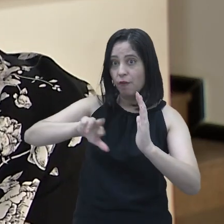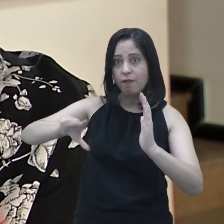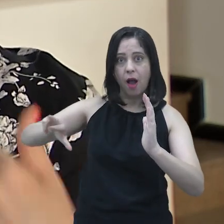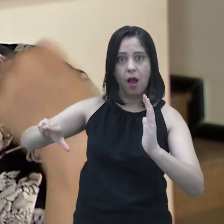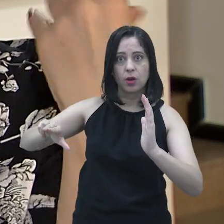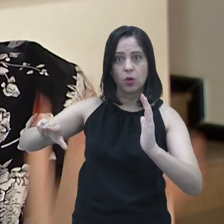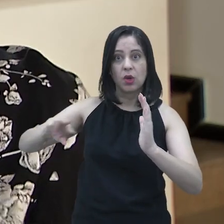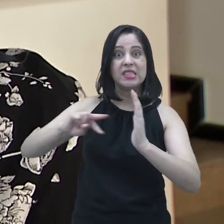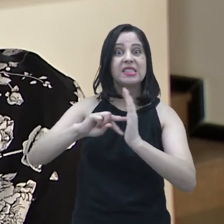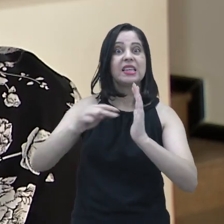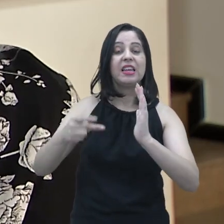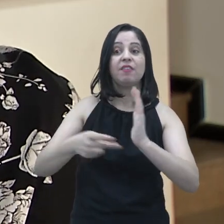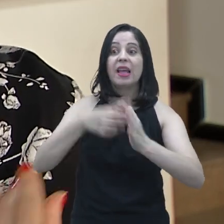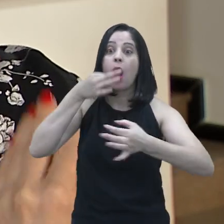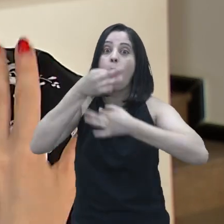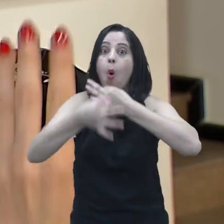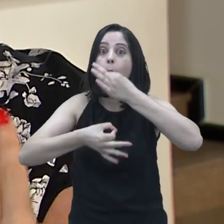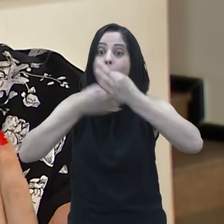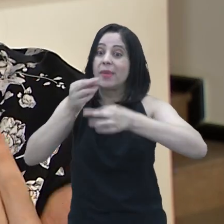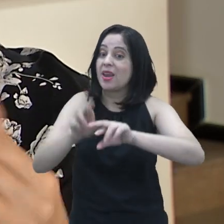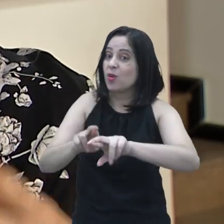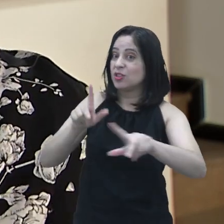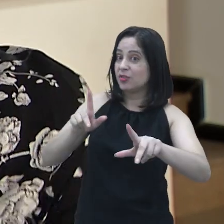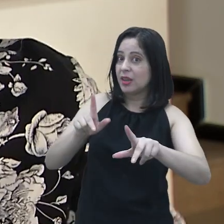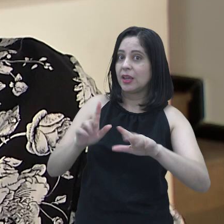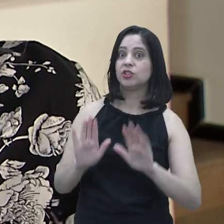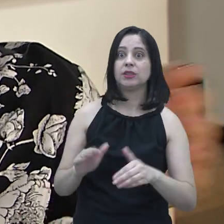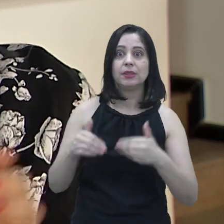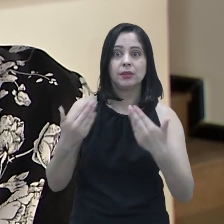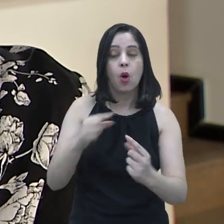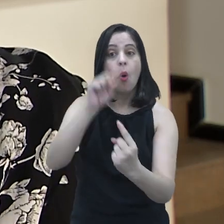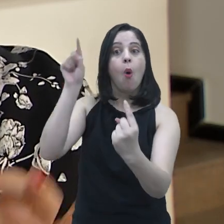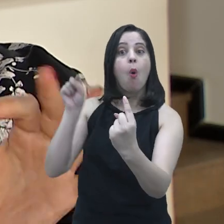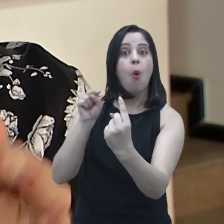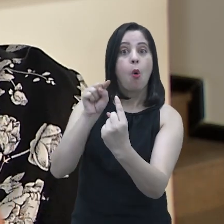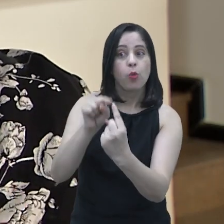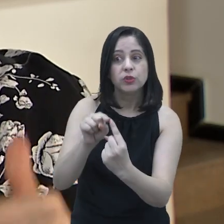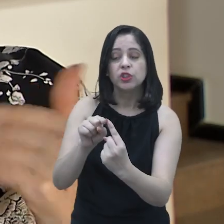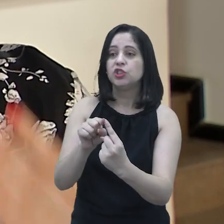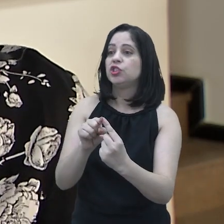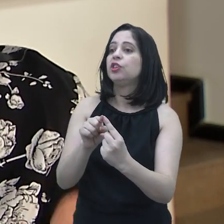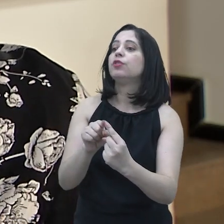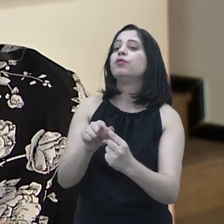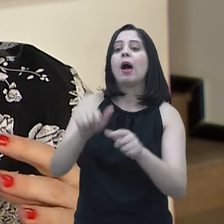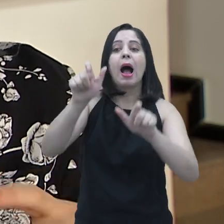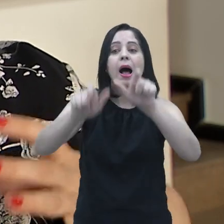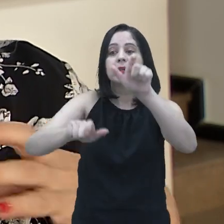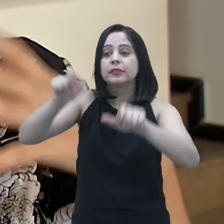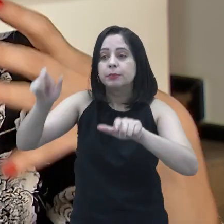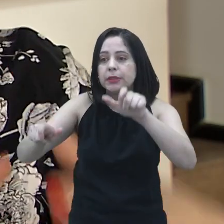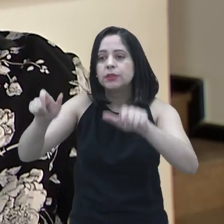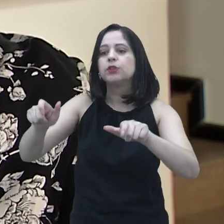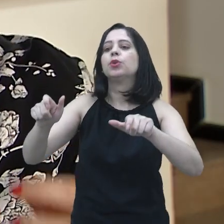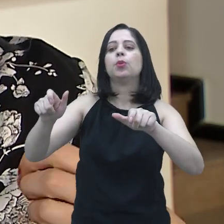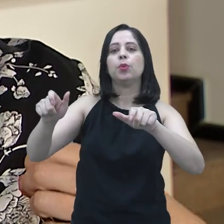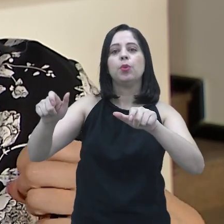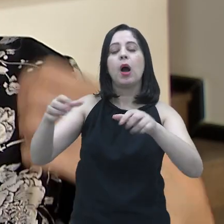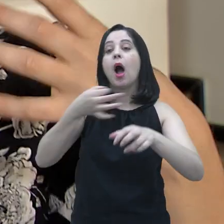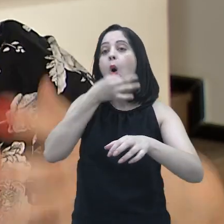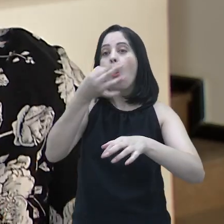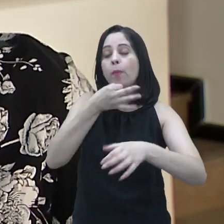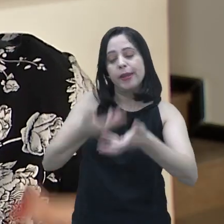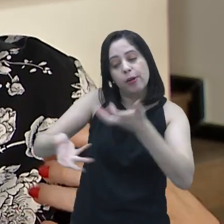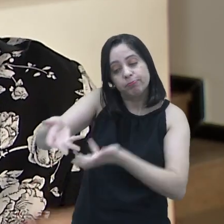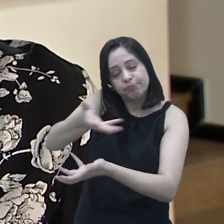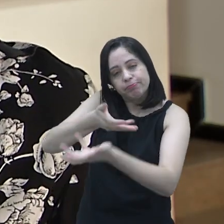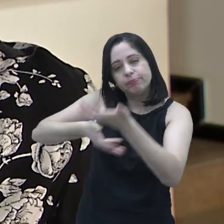vários partidos, ou seja, várias ideias. E a ideia é que a gente consiga juntar todo mundo, sentar, discutir, pensar qual que é o melhor para a cidade nesse momento,